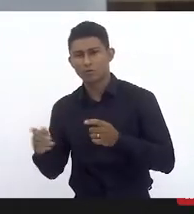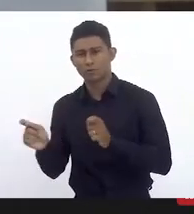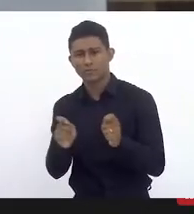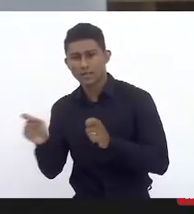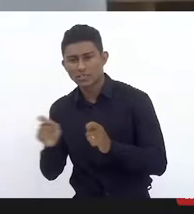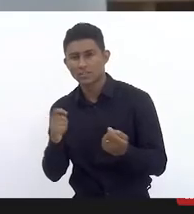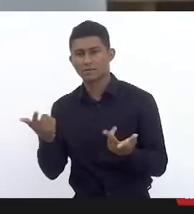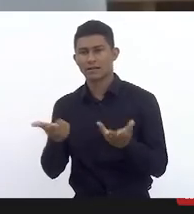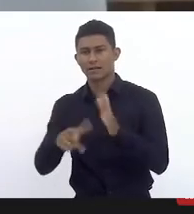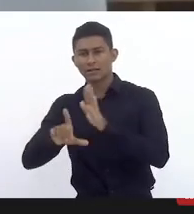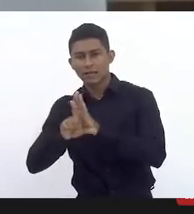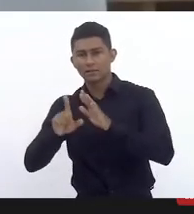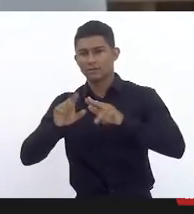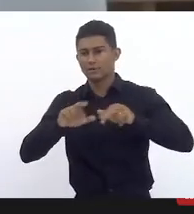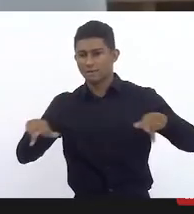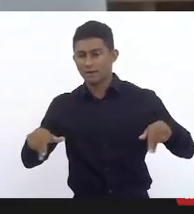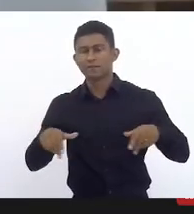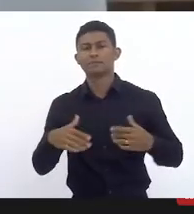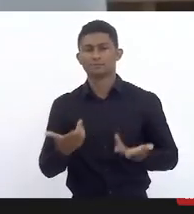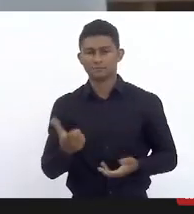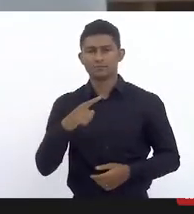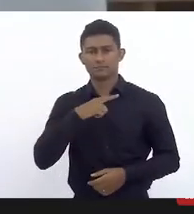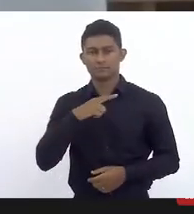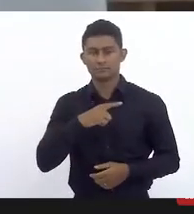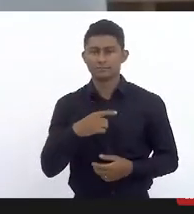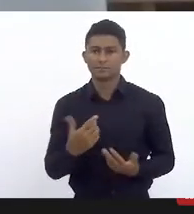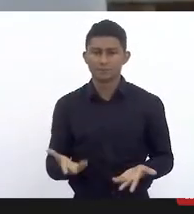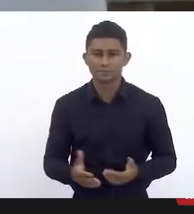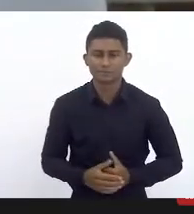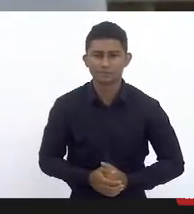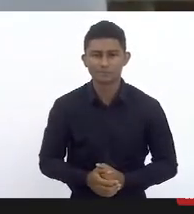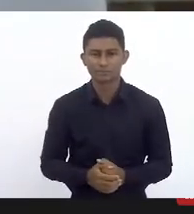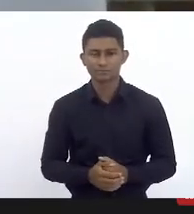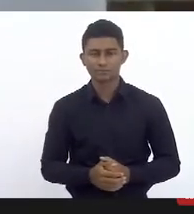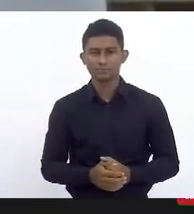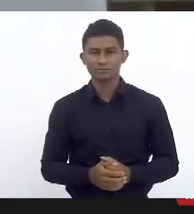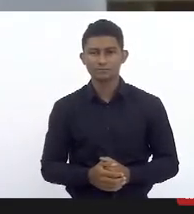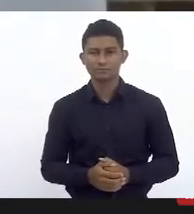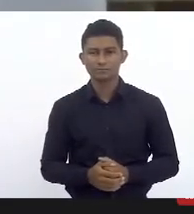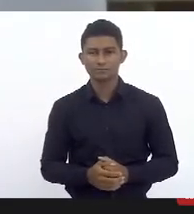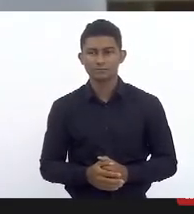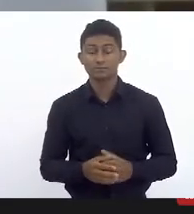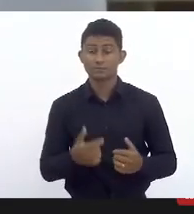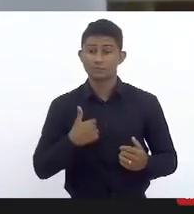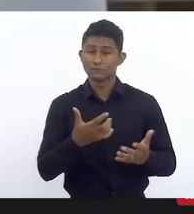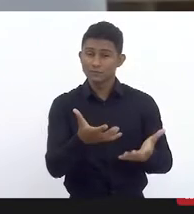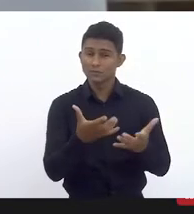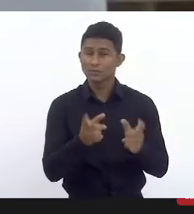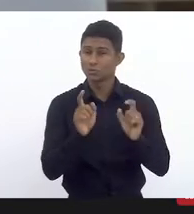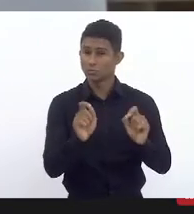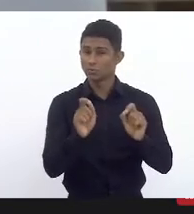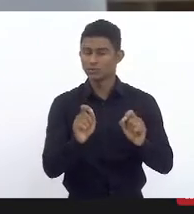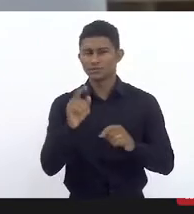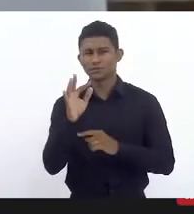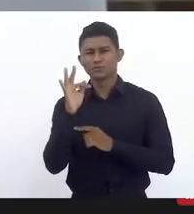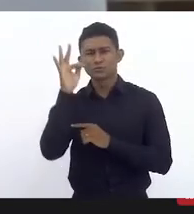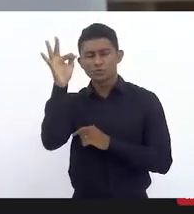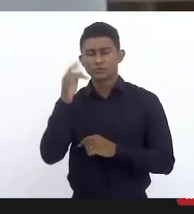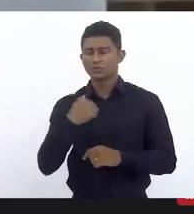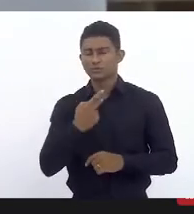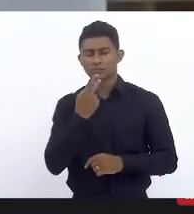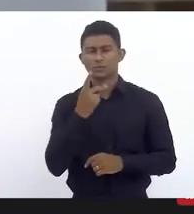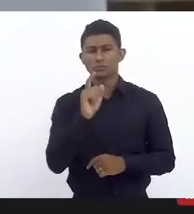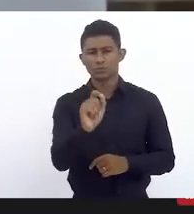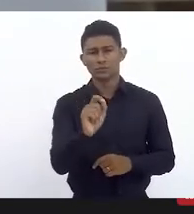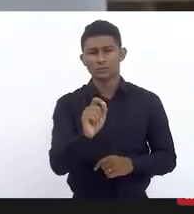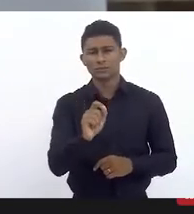legislativos. E aí, deputado, eu gostaria só de, no futuro, agora é só levantar a questão, mas de